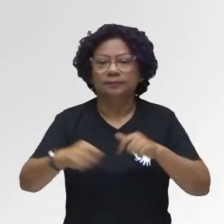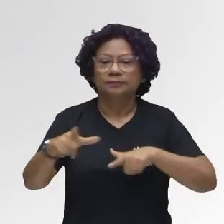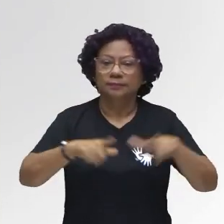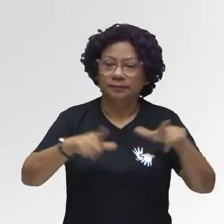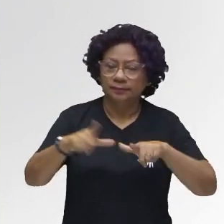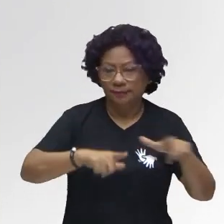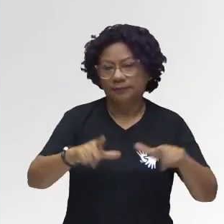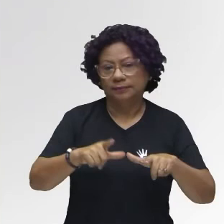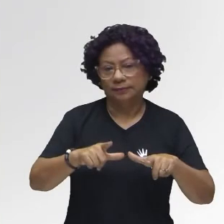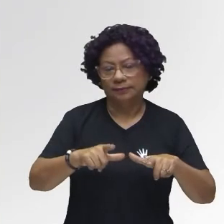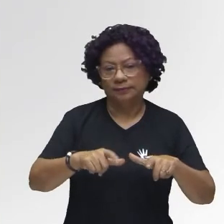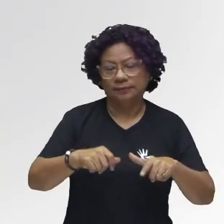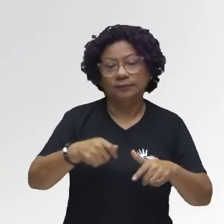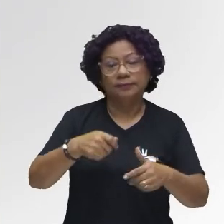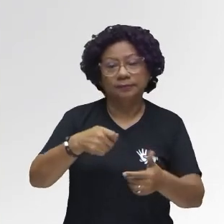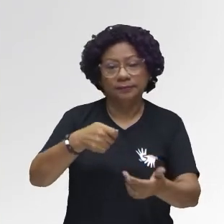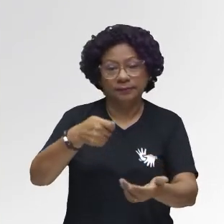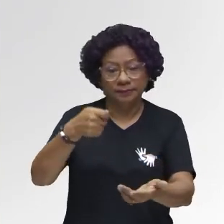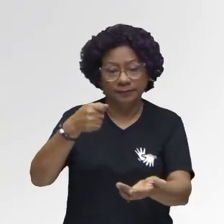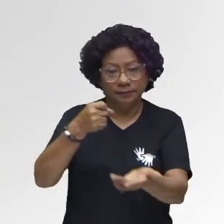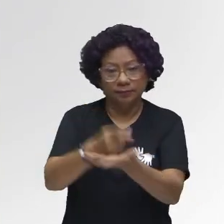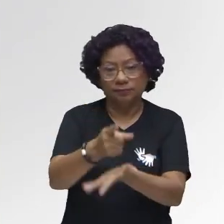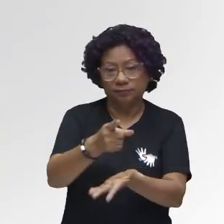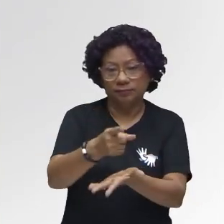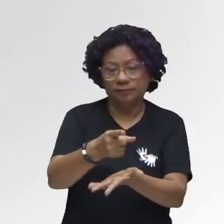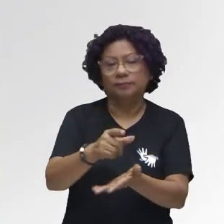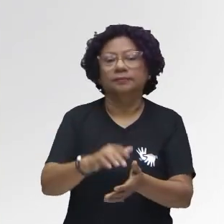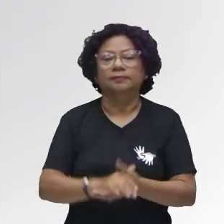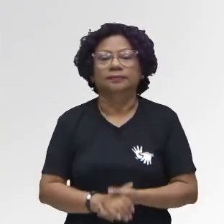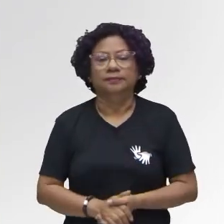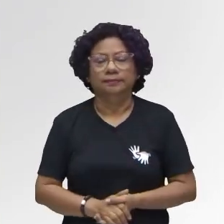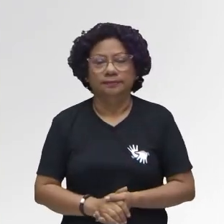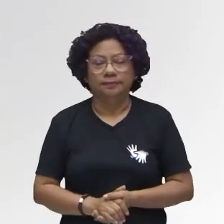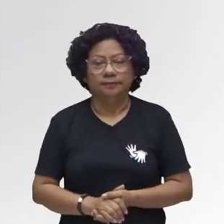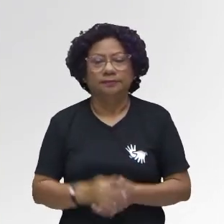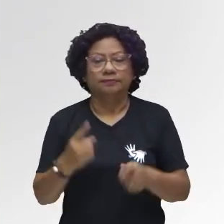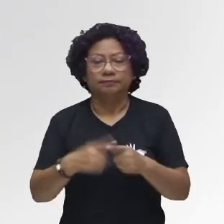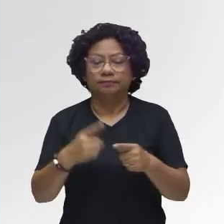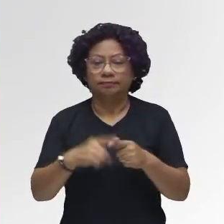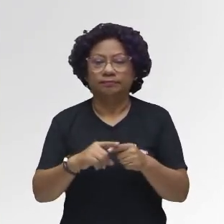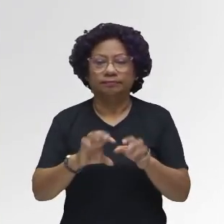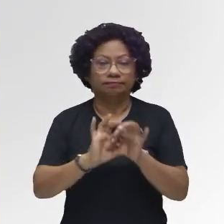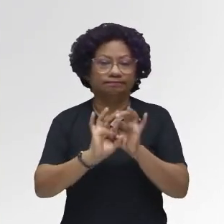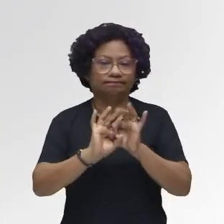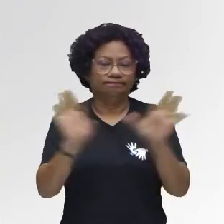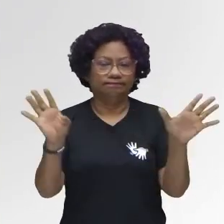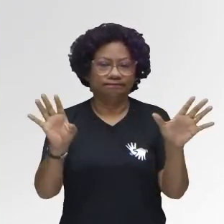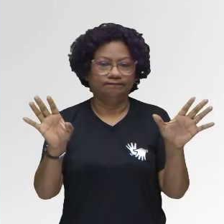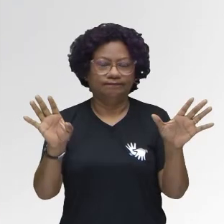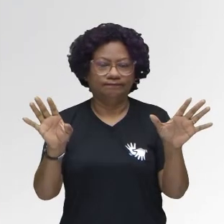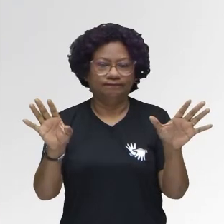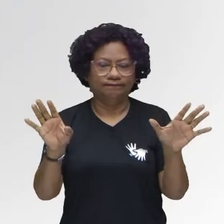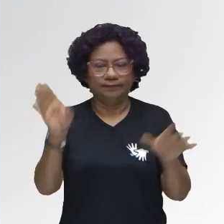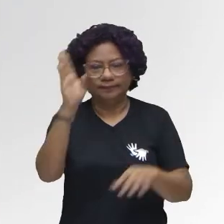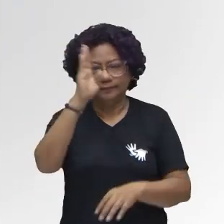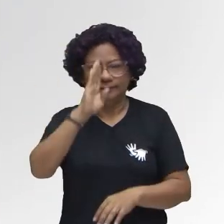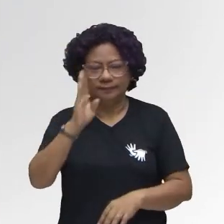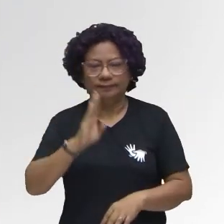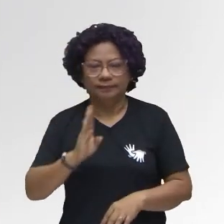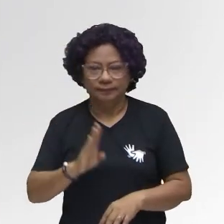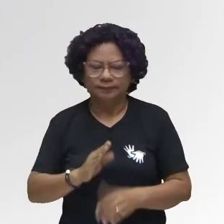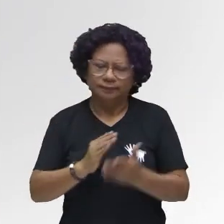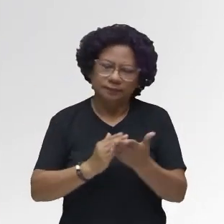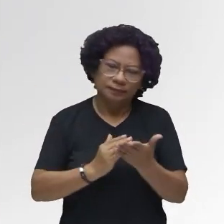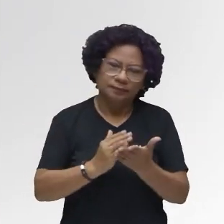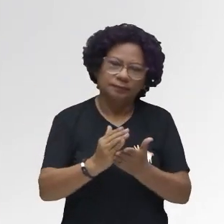mundo estava em transformação. Então, com o fim da escravidão, o Brasil começou a ser agora